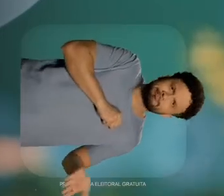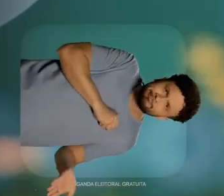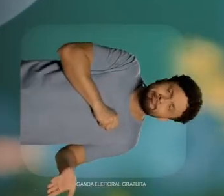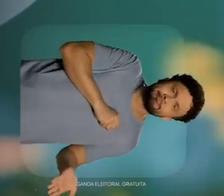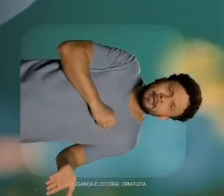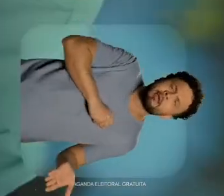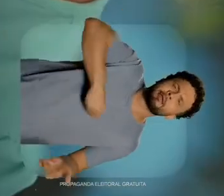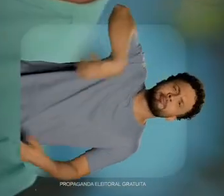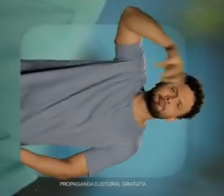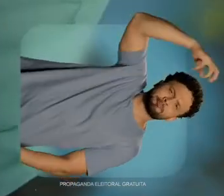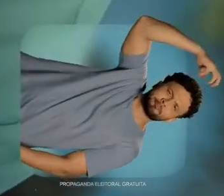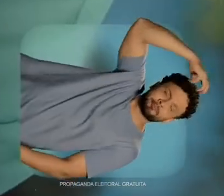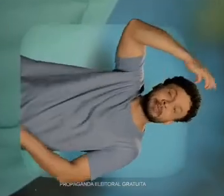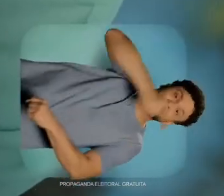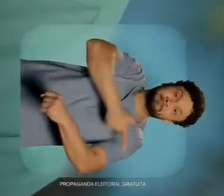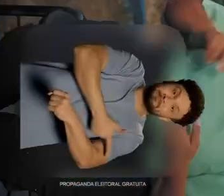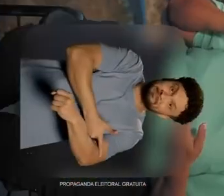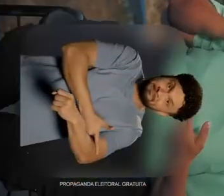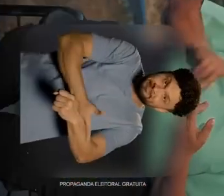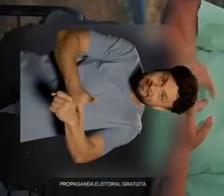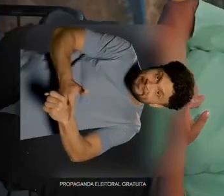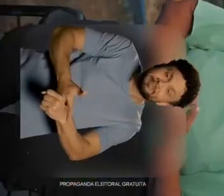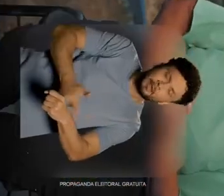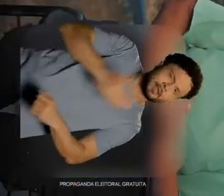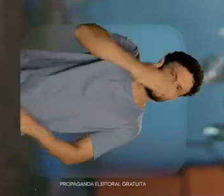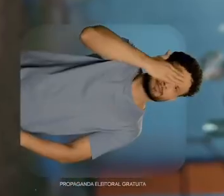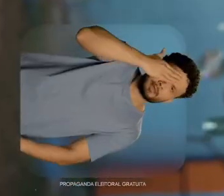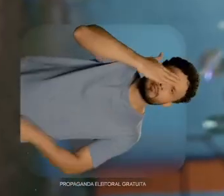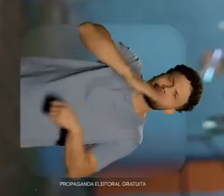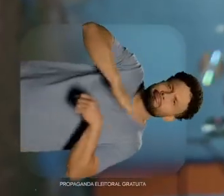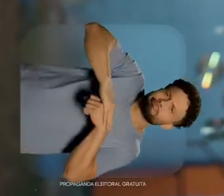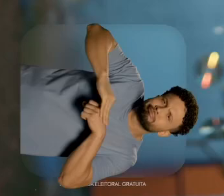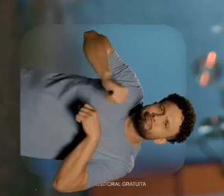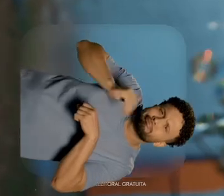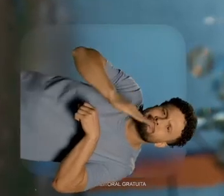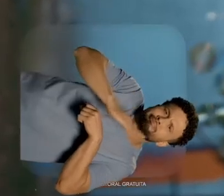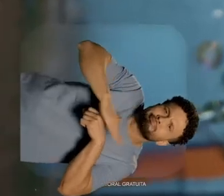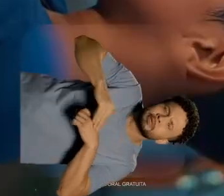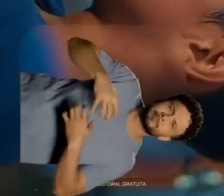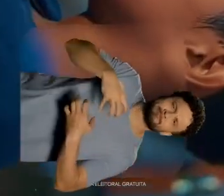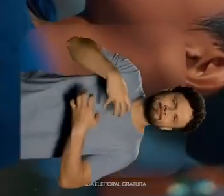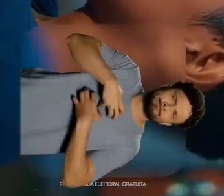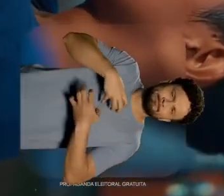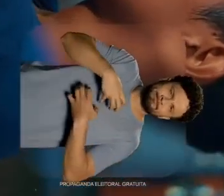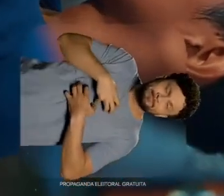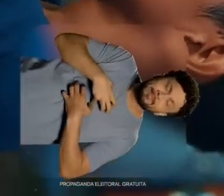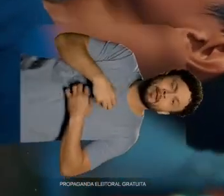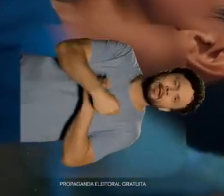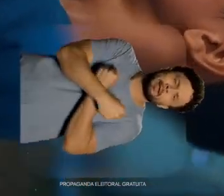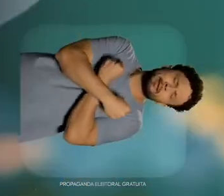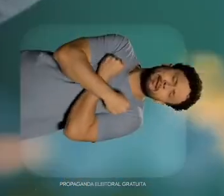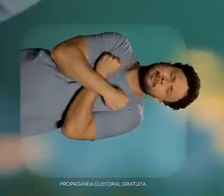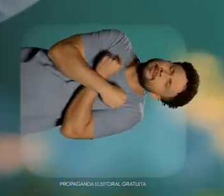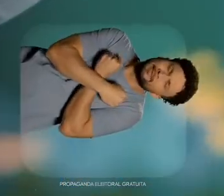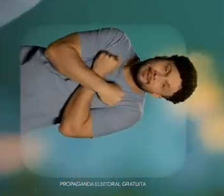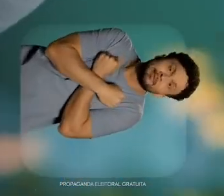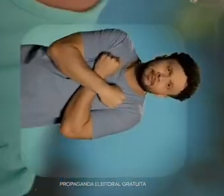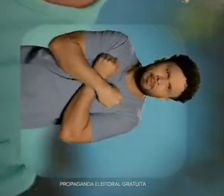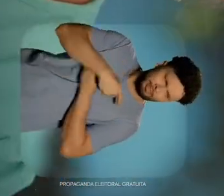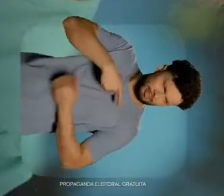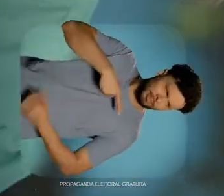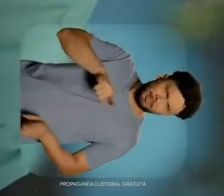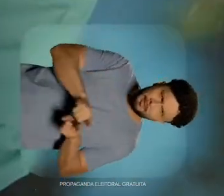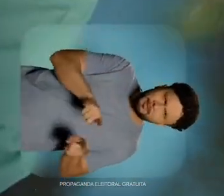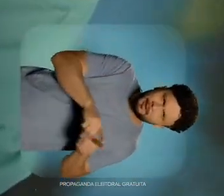um príncipe, um lorde. Ele sabe o que é o carinho, ele sabe o que é o abraçar. O afeto. Ele já devolve